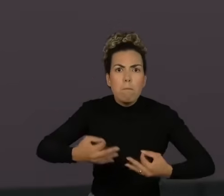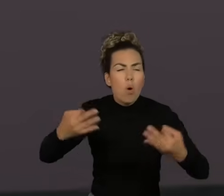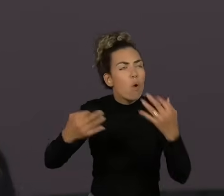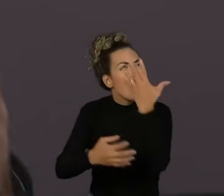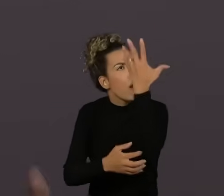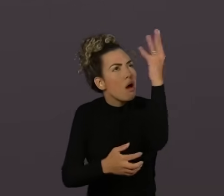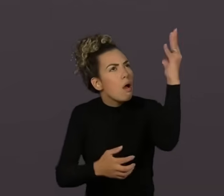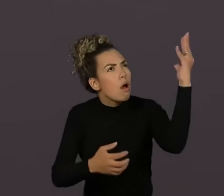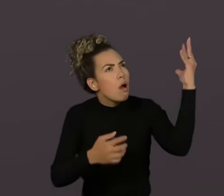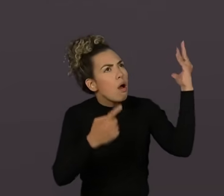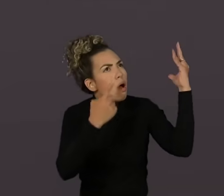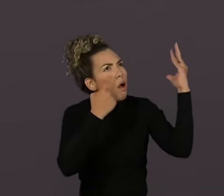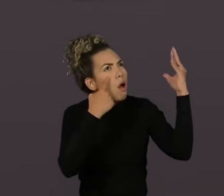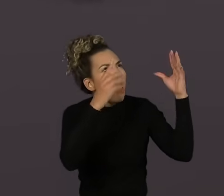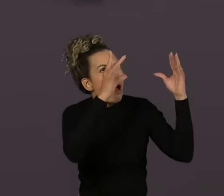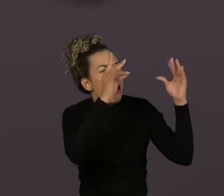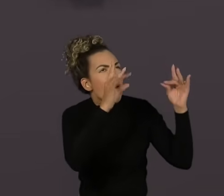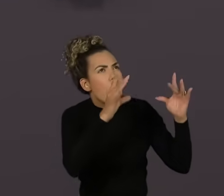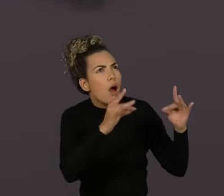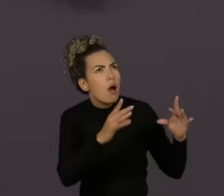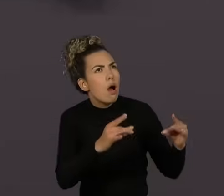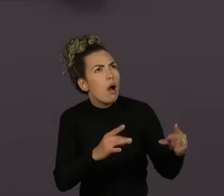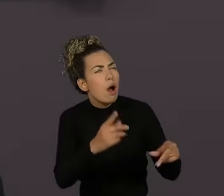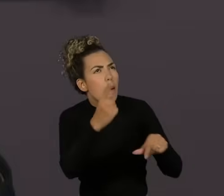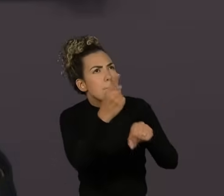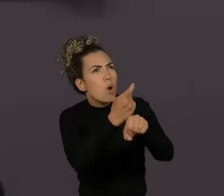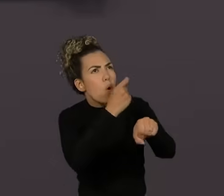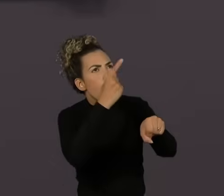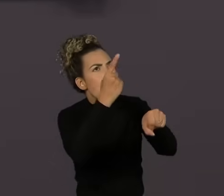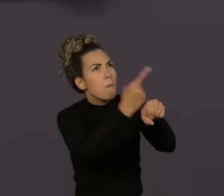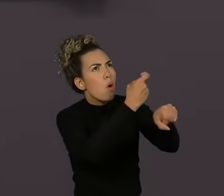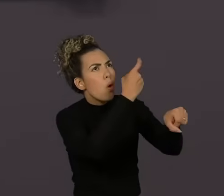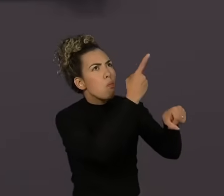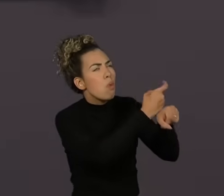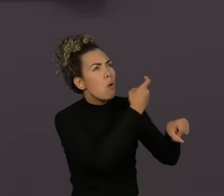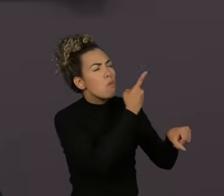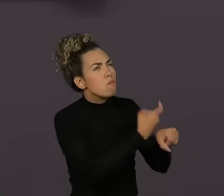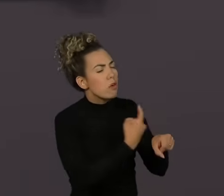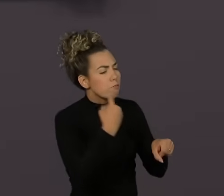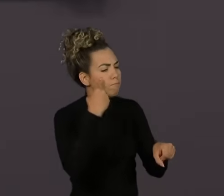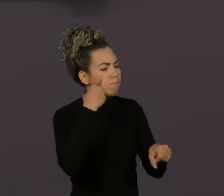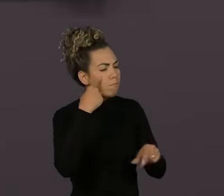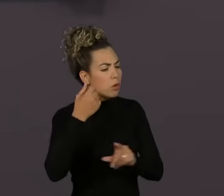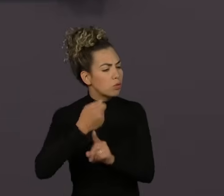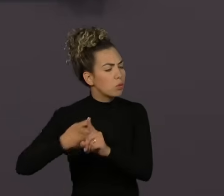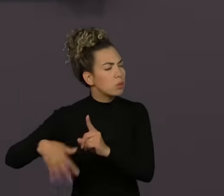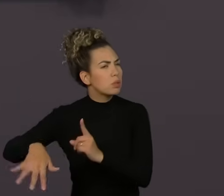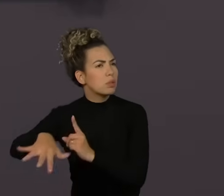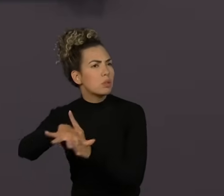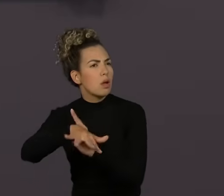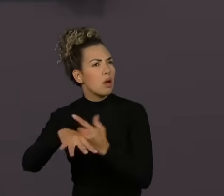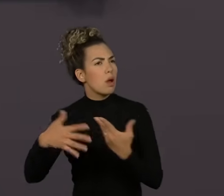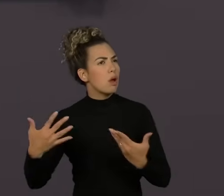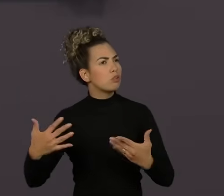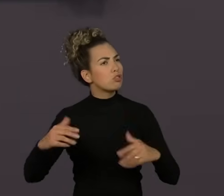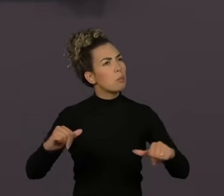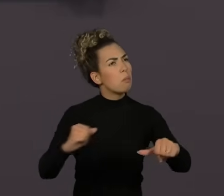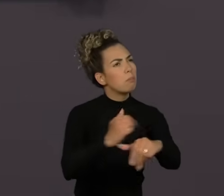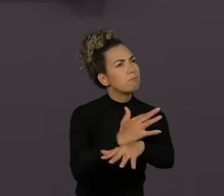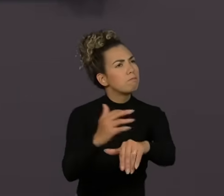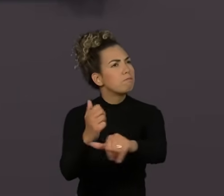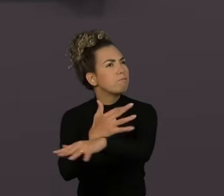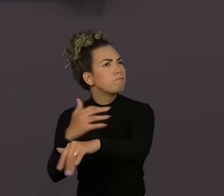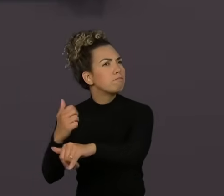paisagens e dessa natureza e do meio ambiente, com uma noção de sociedade, com as cidades que estavam se urbanizando naquele